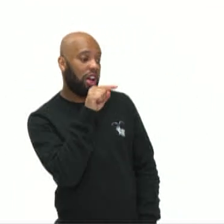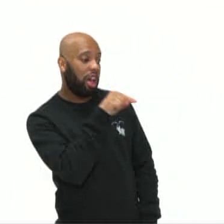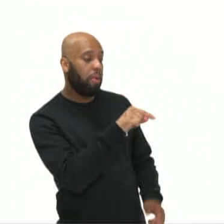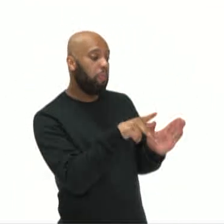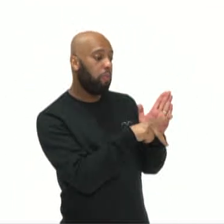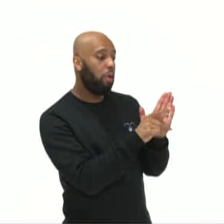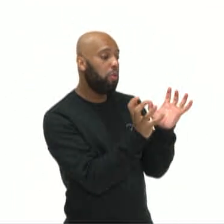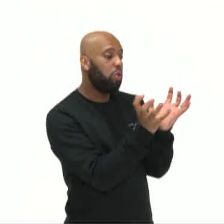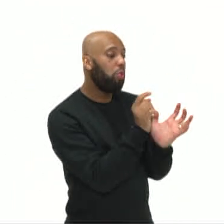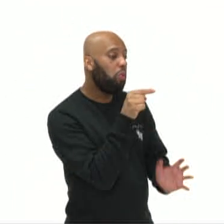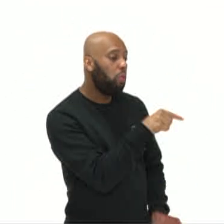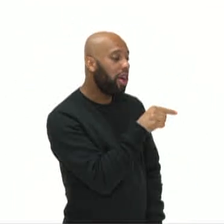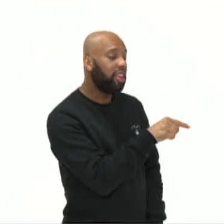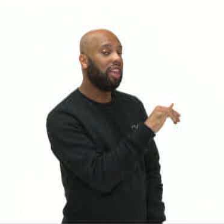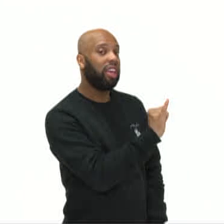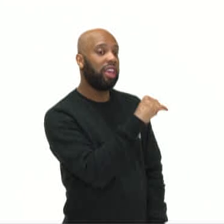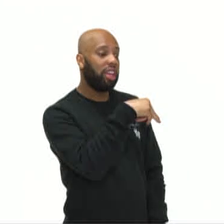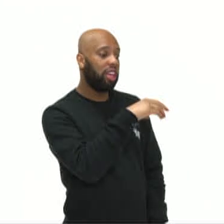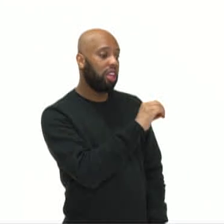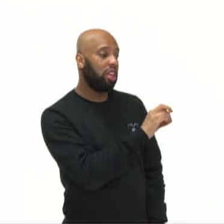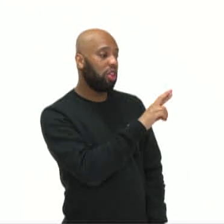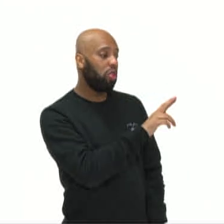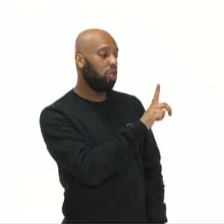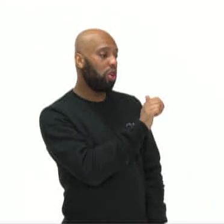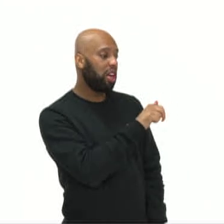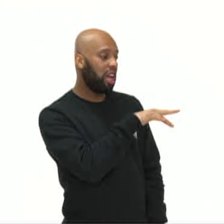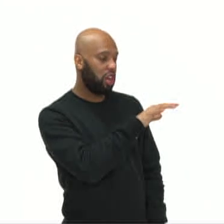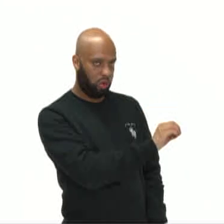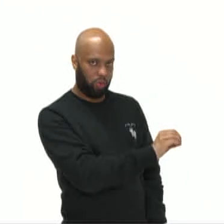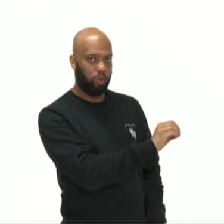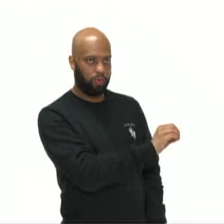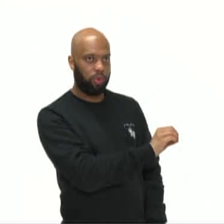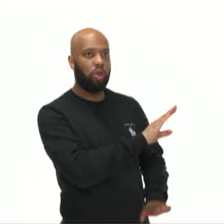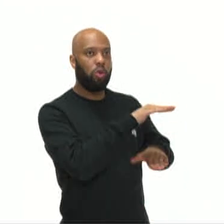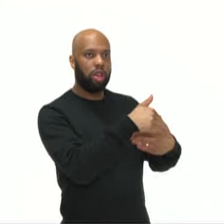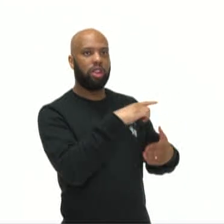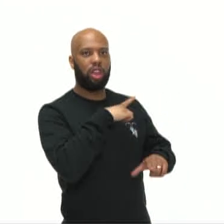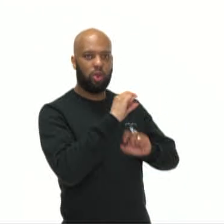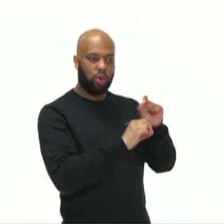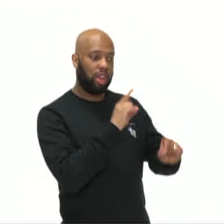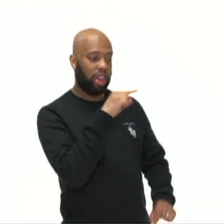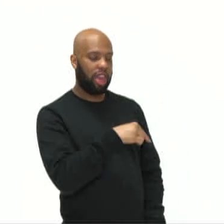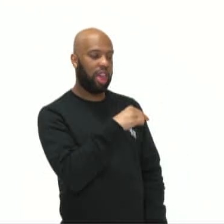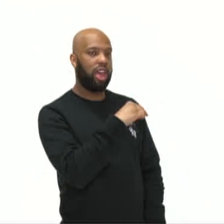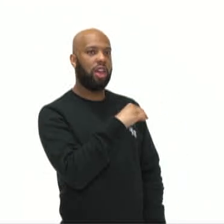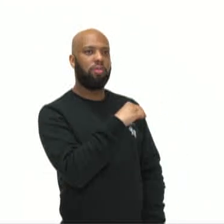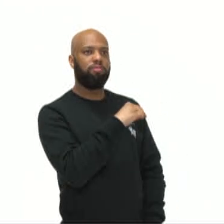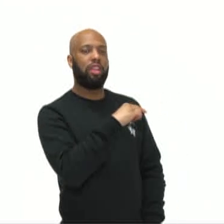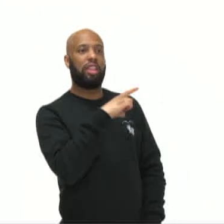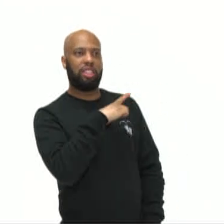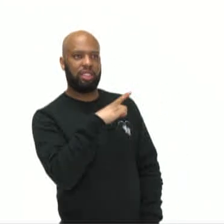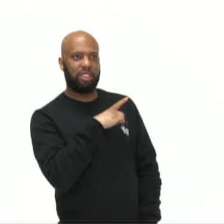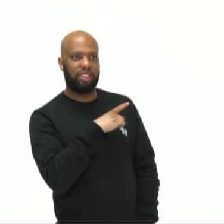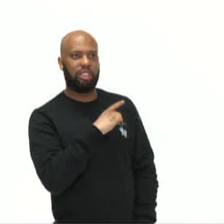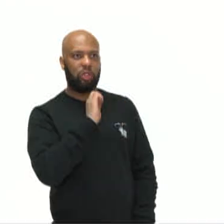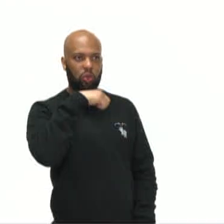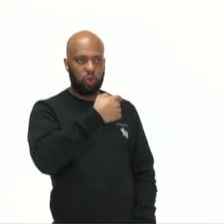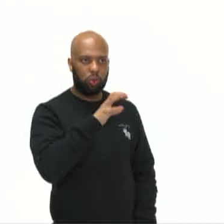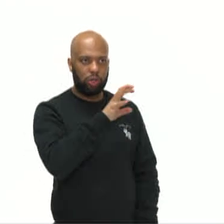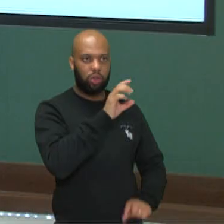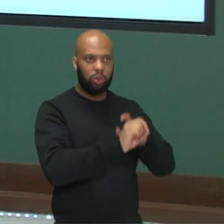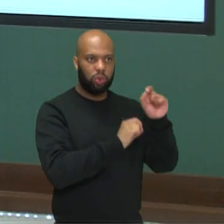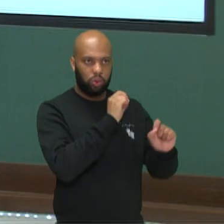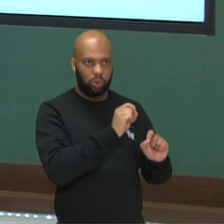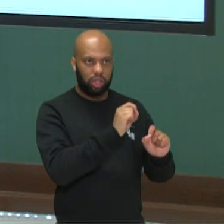uma molécula polar. Como semelhante dissolve semelhante, temos a relação apontada na questão. Então,